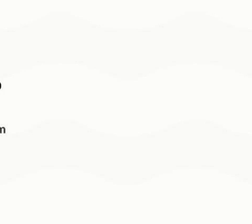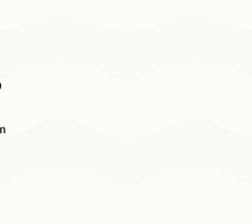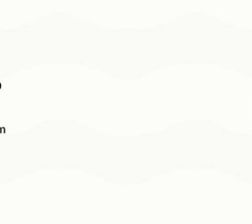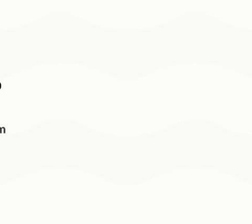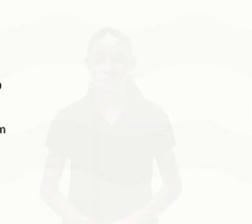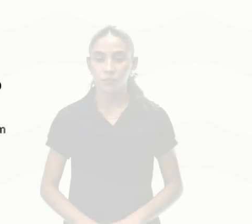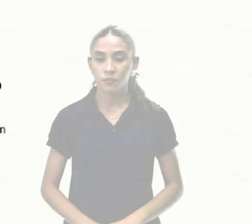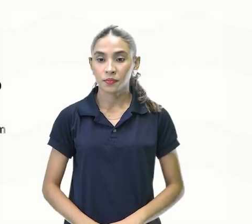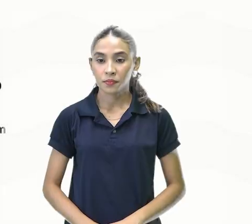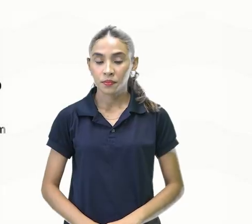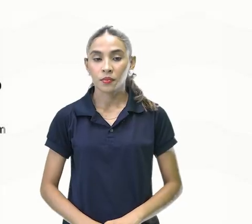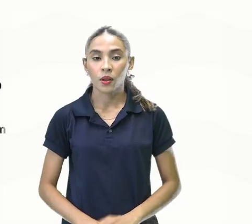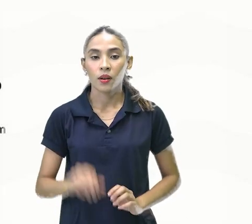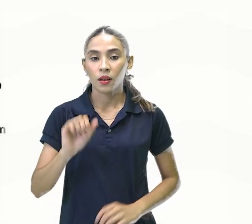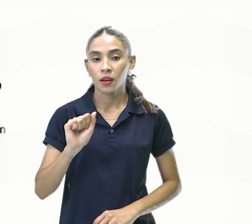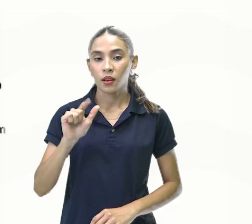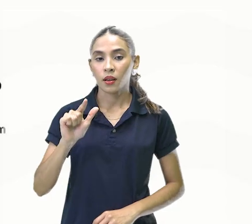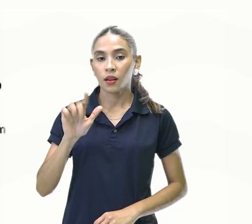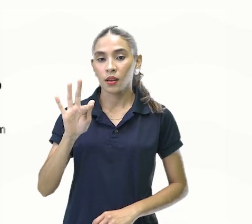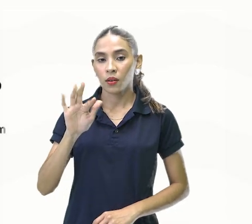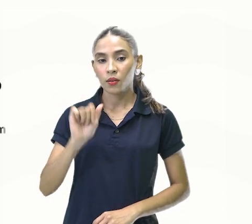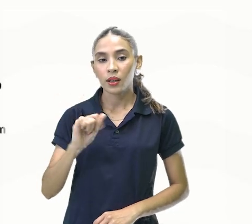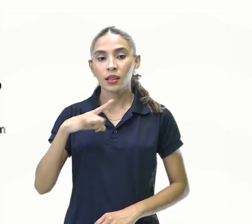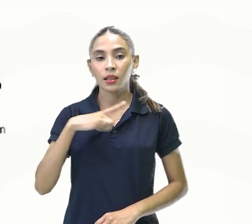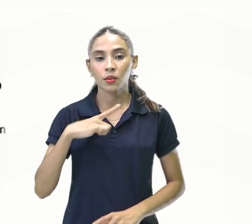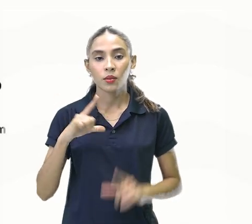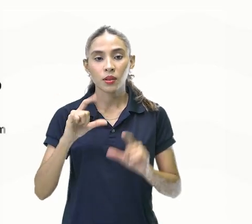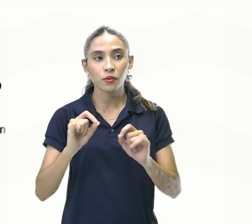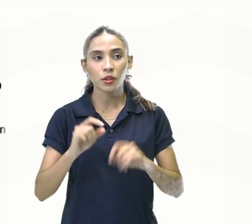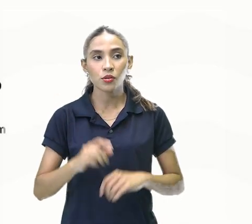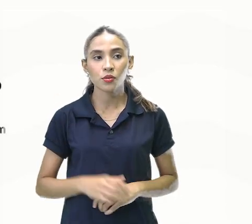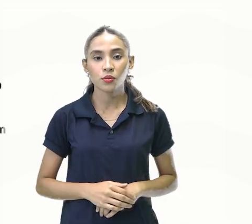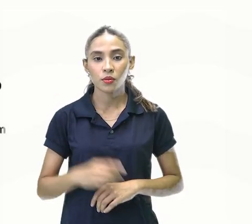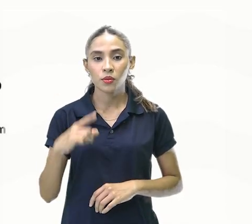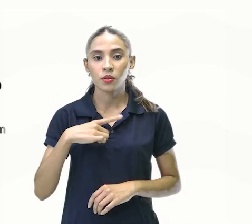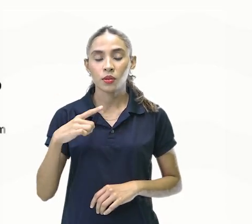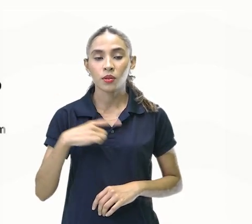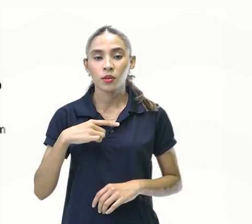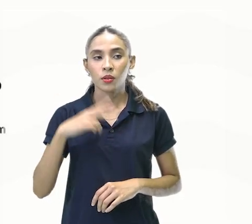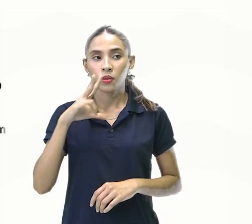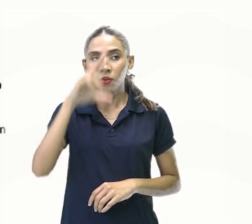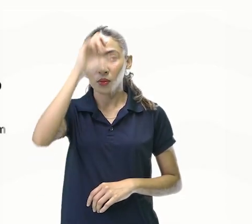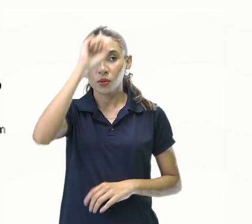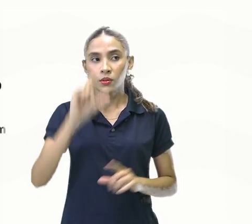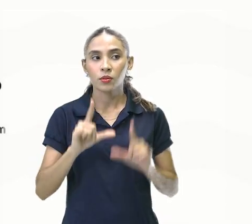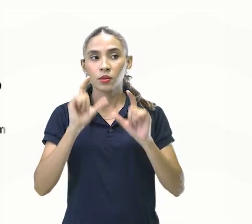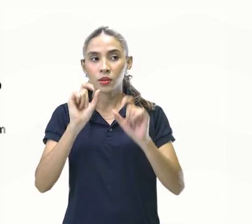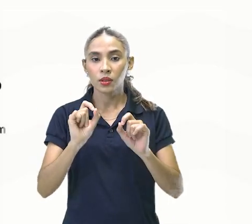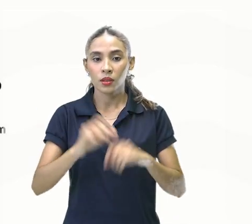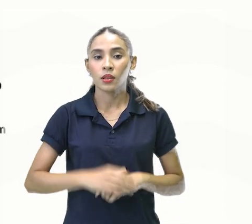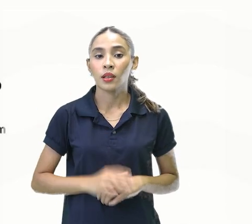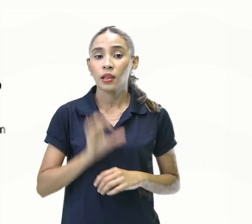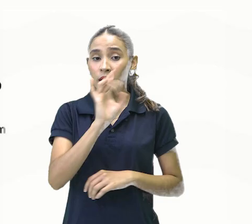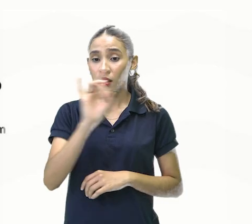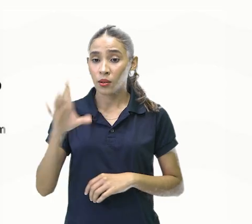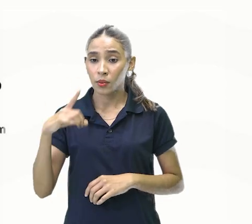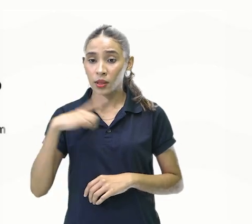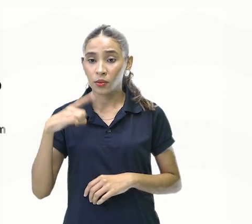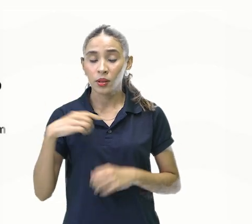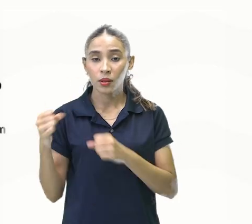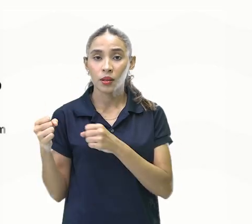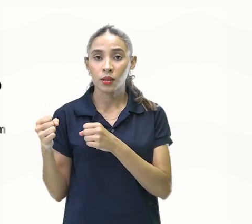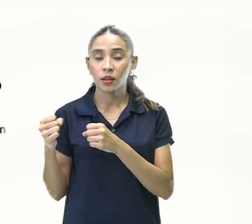radiação alfa, ela tem um poder de penetração diferente. Cada uma delas tem um